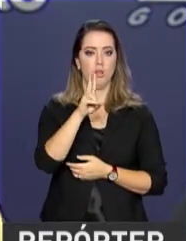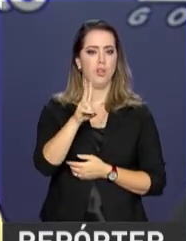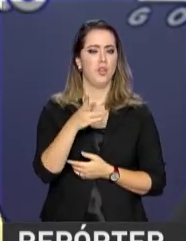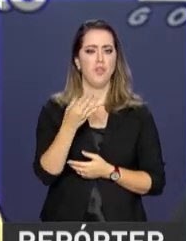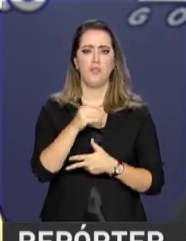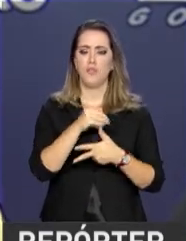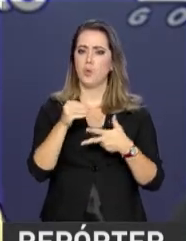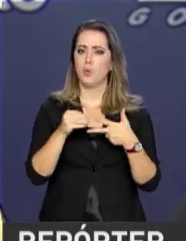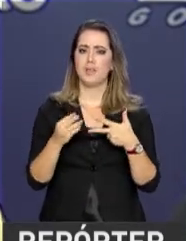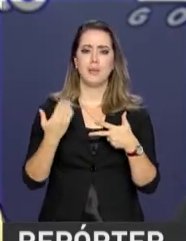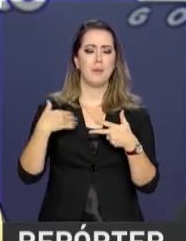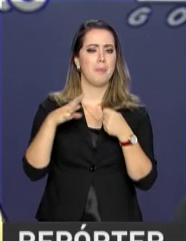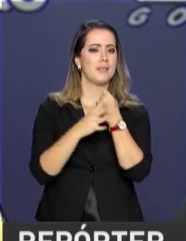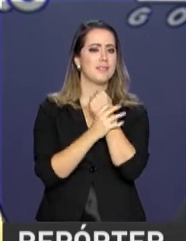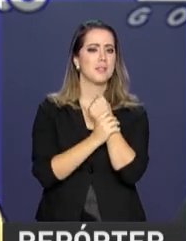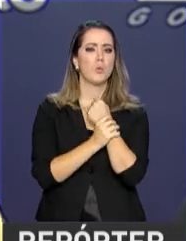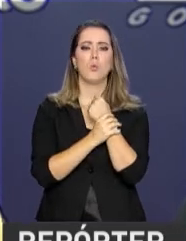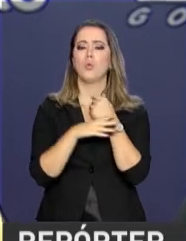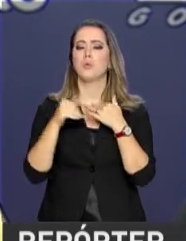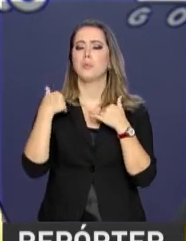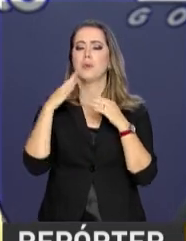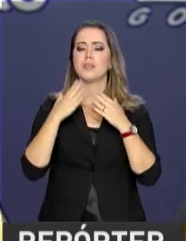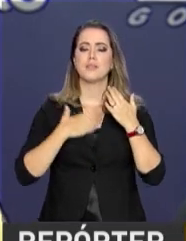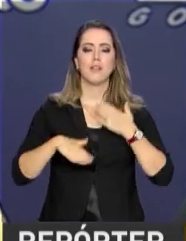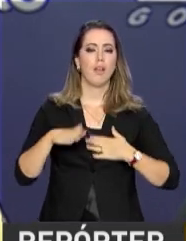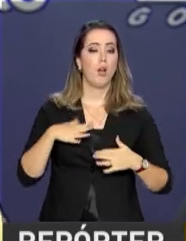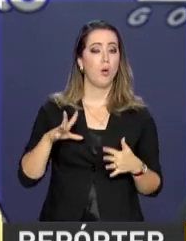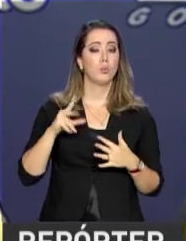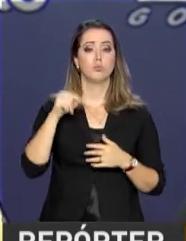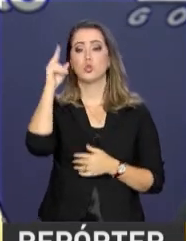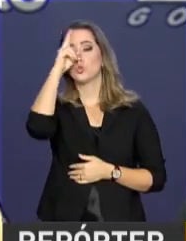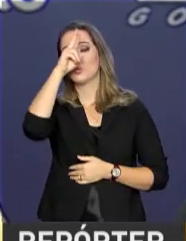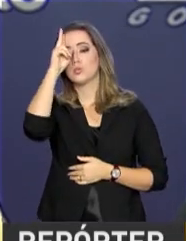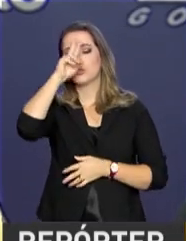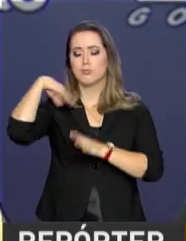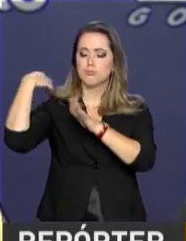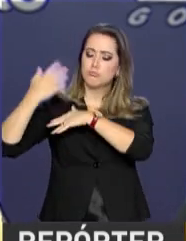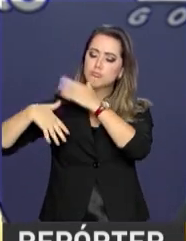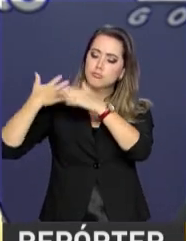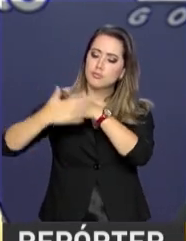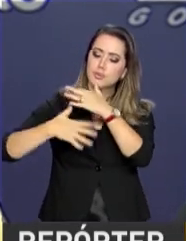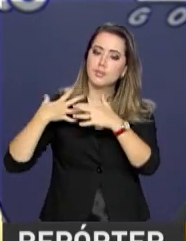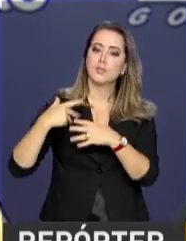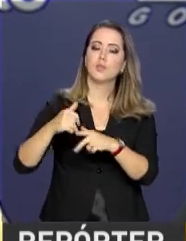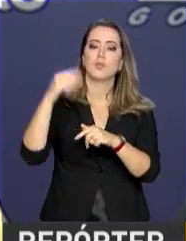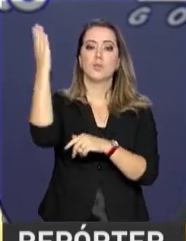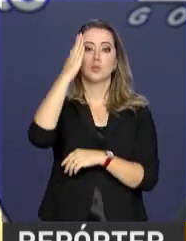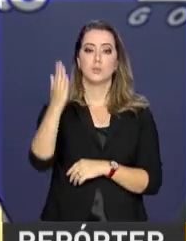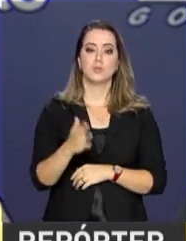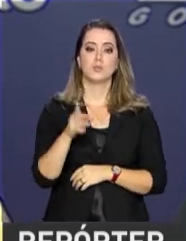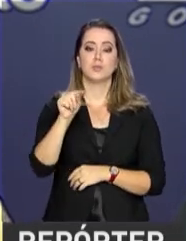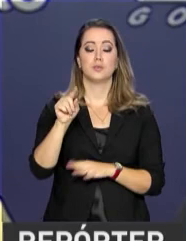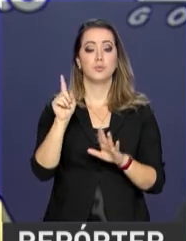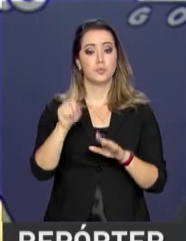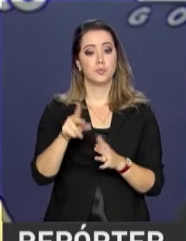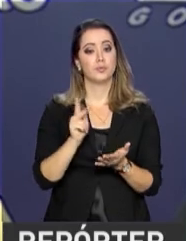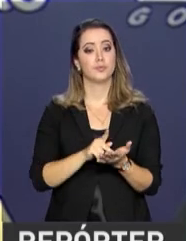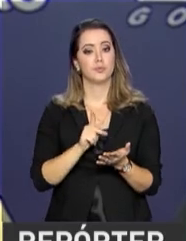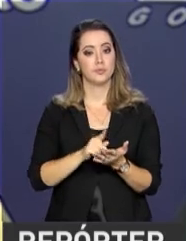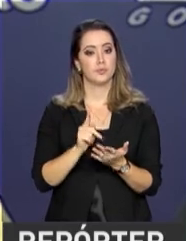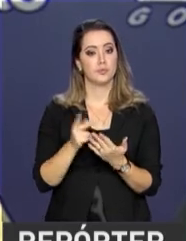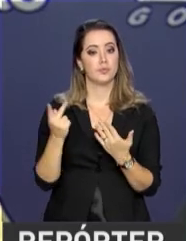tranqüilo mais seguro da história de todos os anões aplicados no brasil e de fato isso